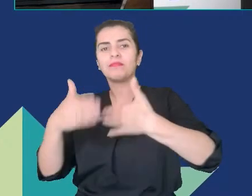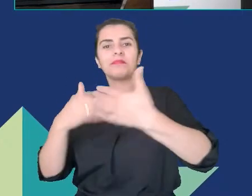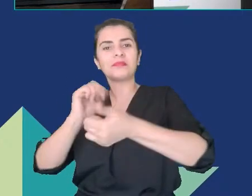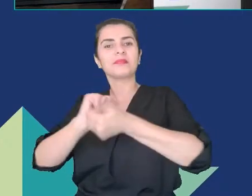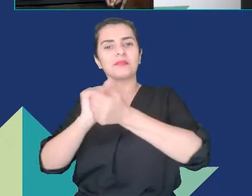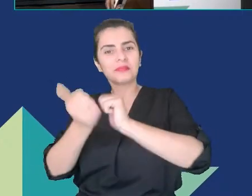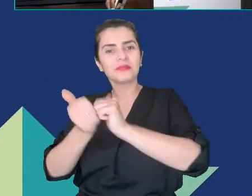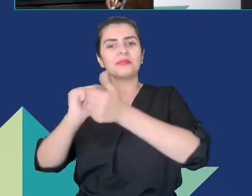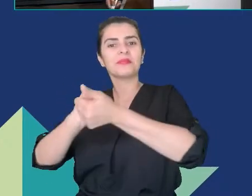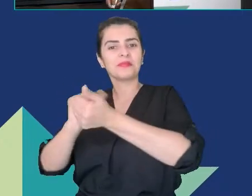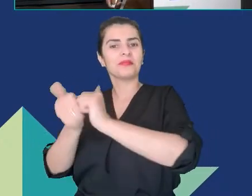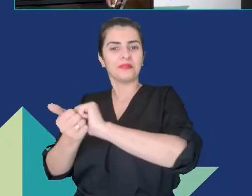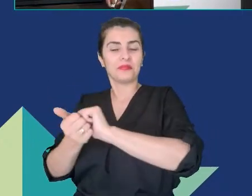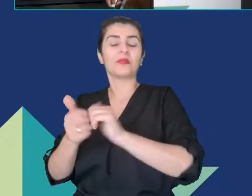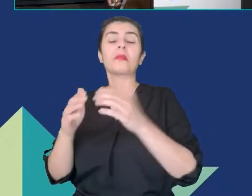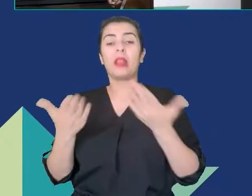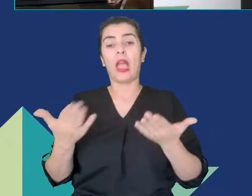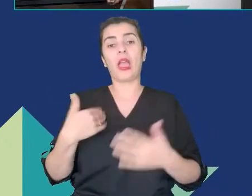conseguiu...